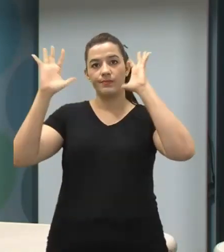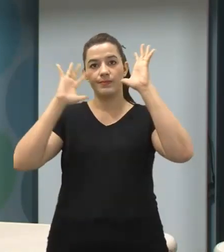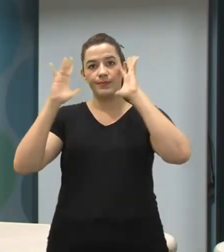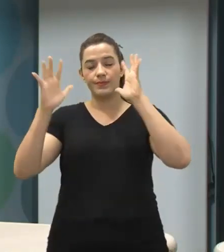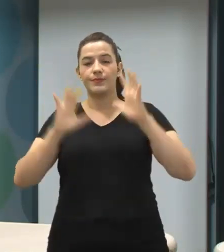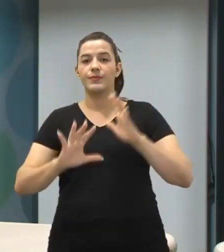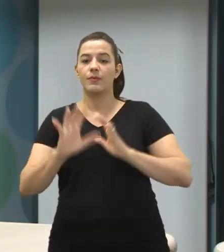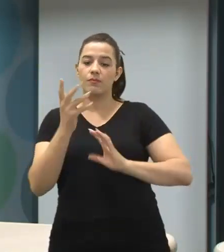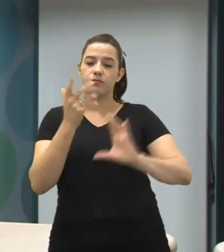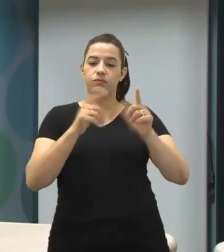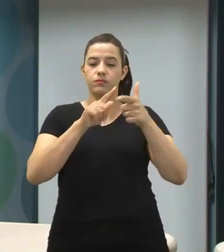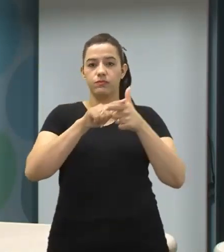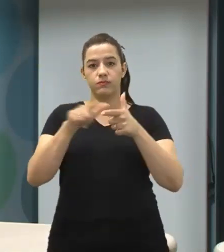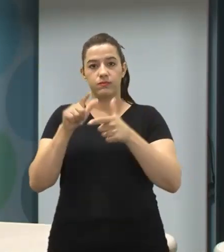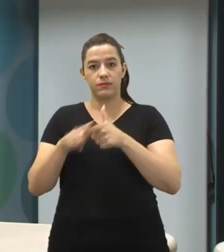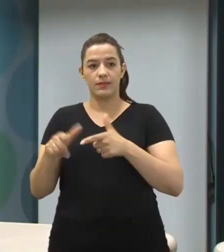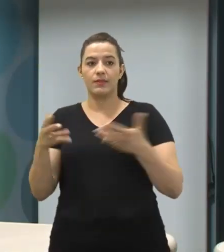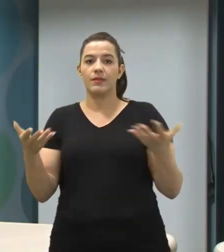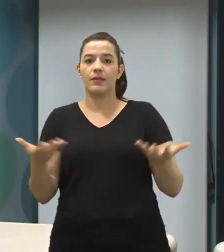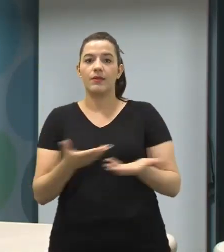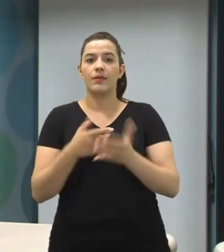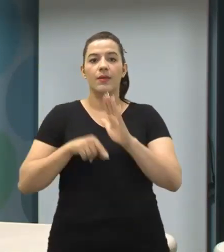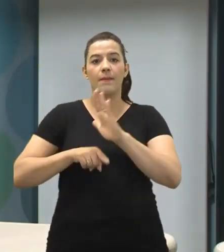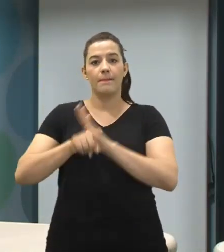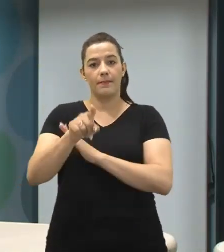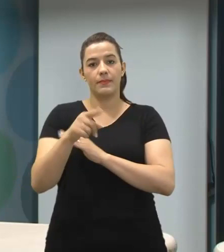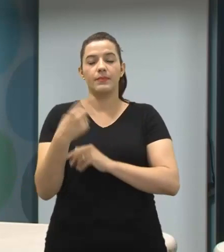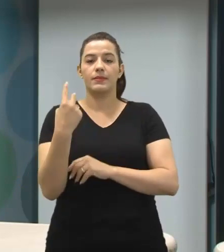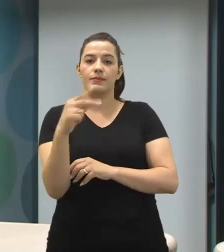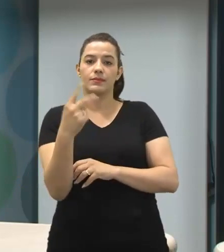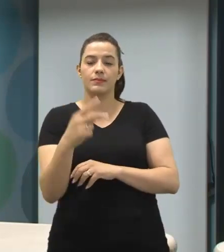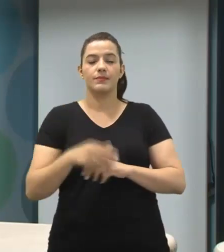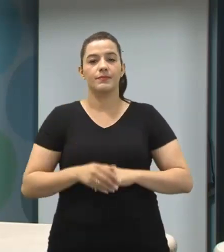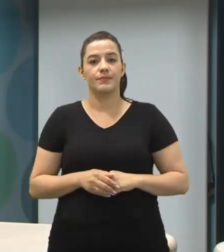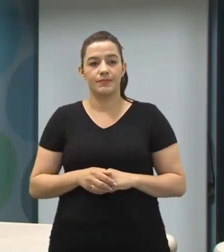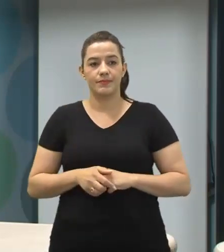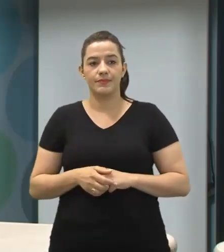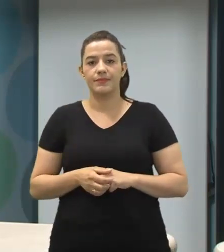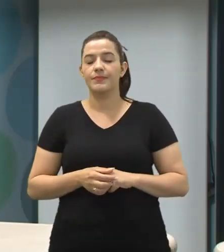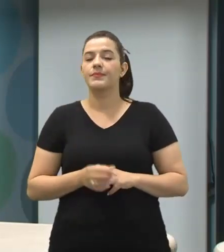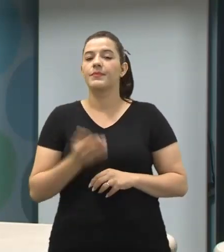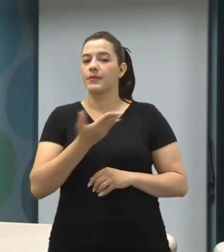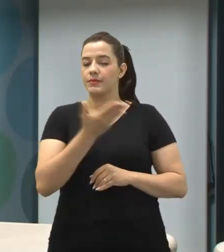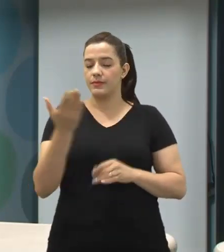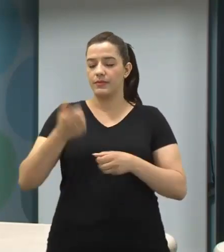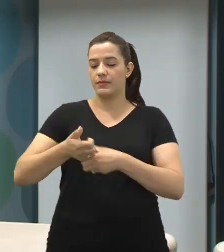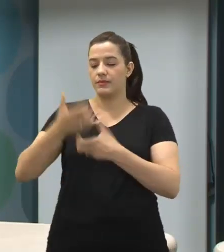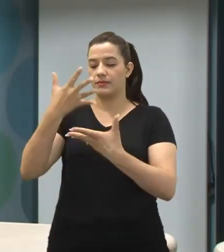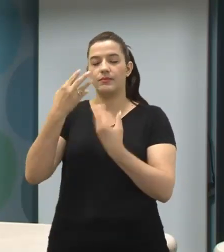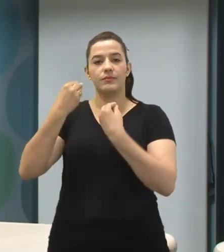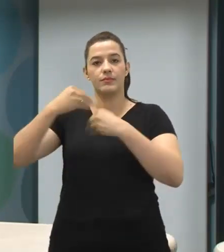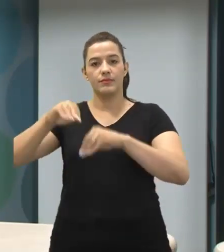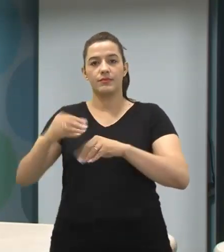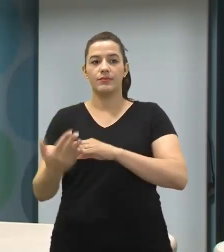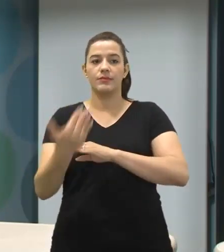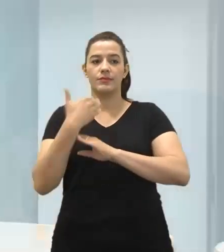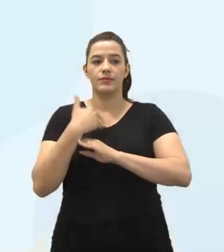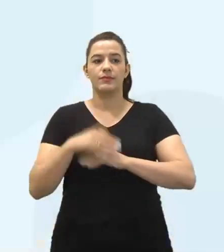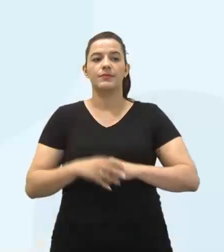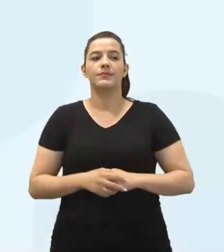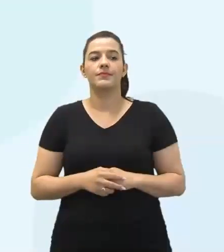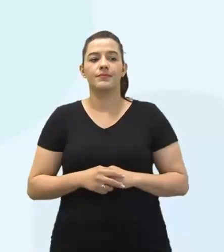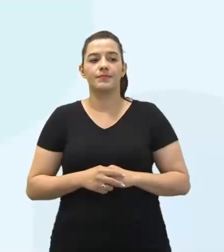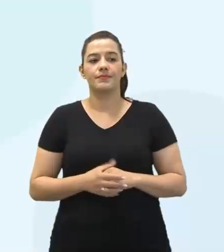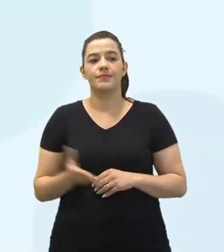as situações-problema e agora a gente também vai lançar uma mas outra discussão para vocês poderem contribuir com a gente no chat